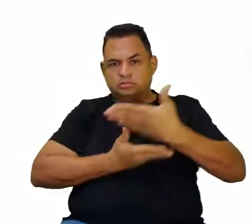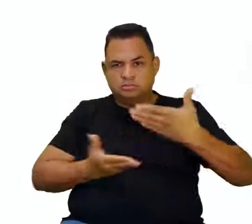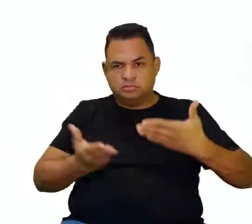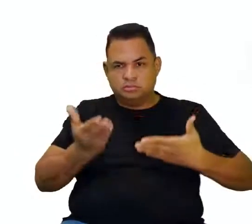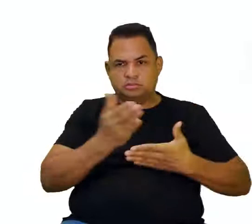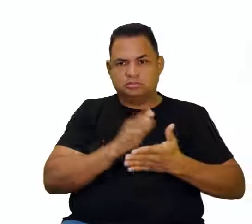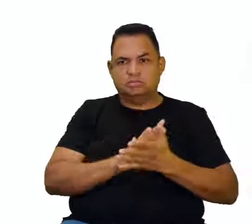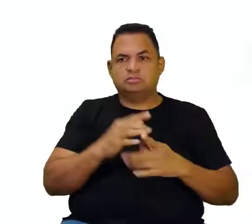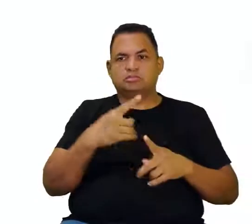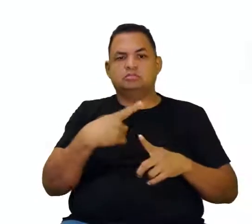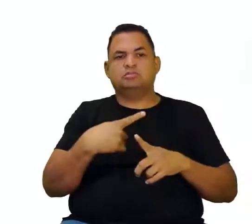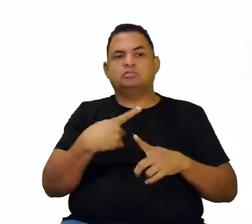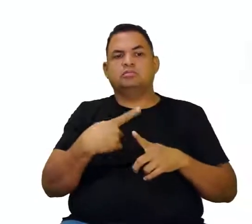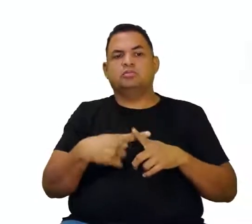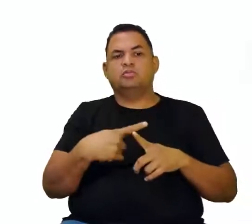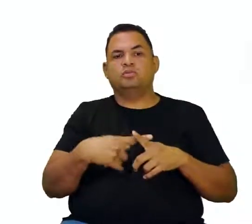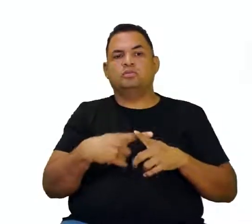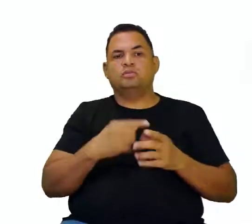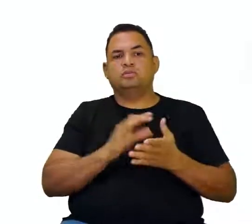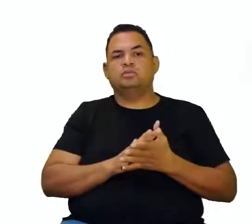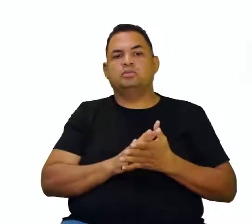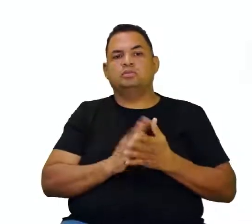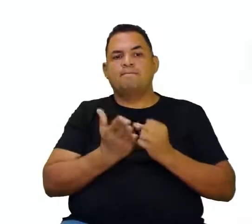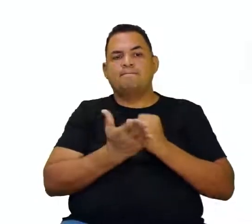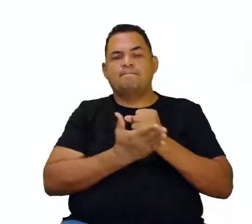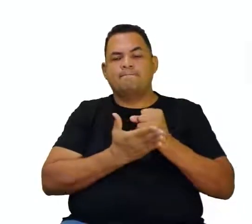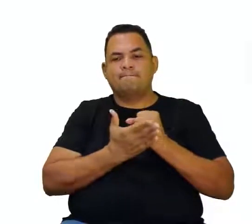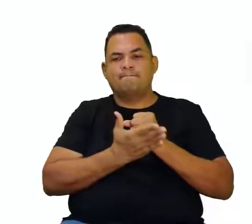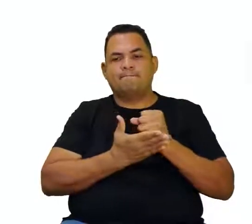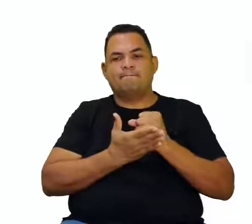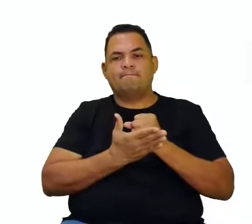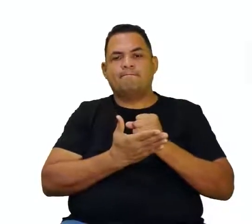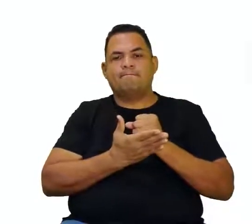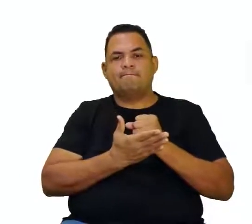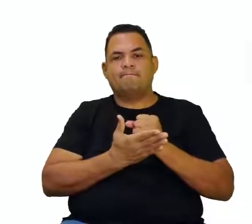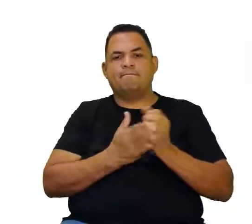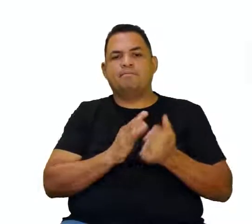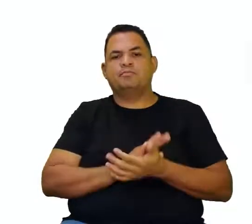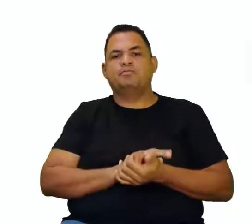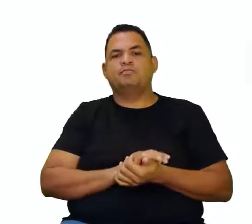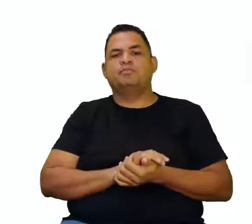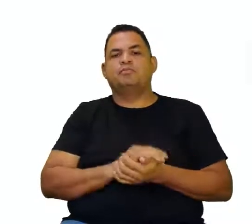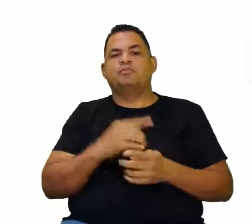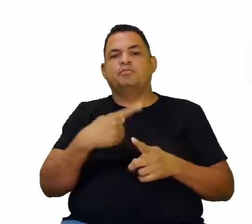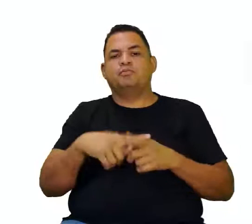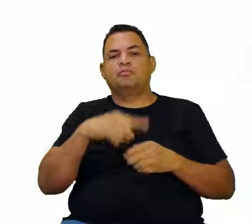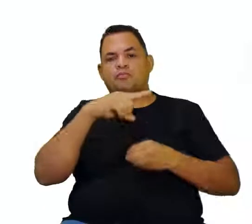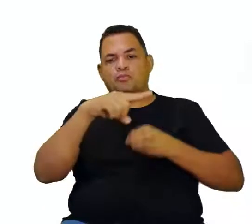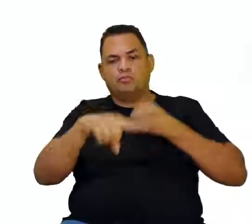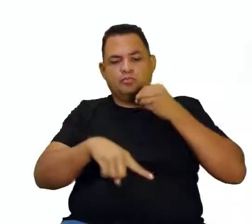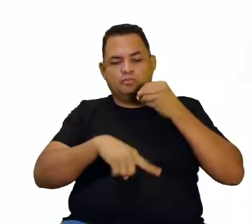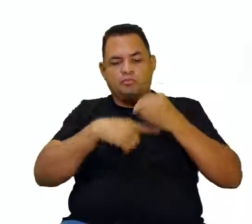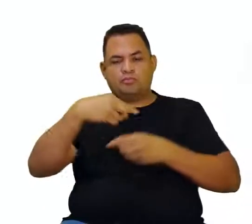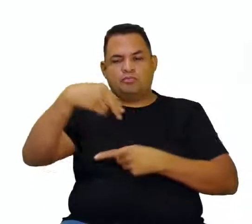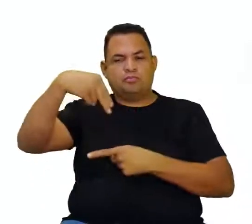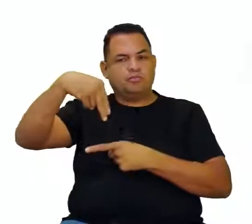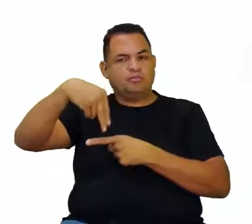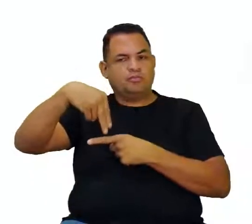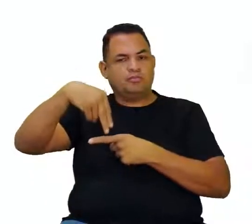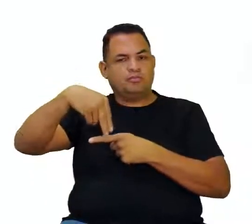amino devido ao fato deste apresentar caráter básico, pois o átomo